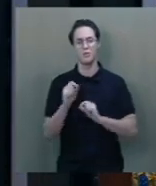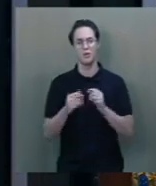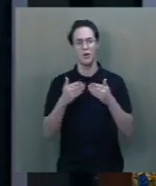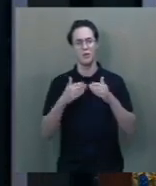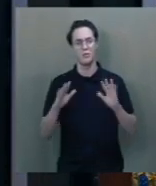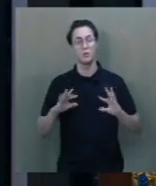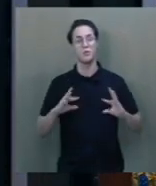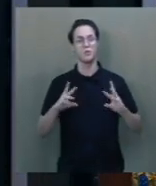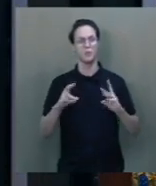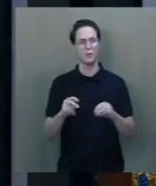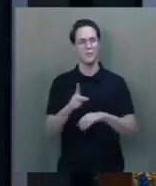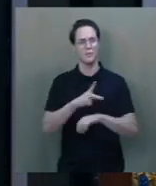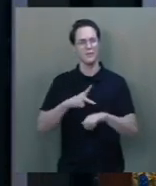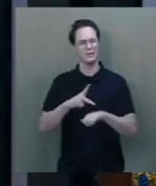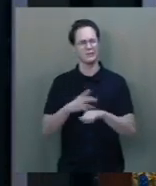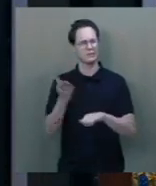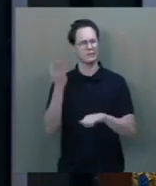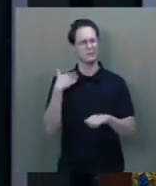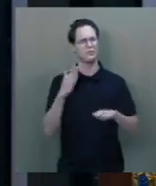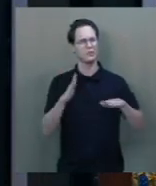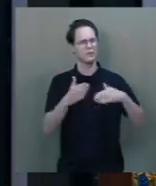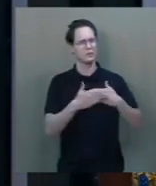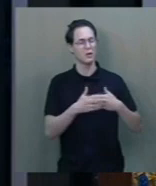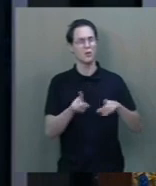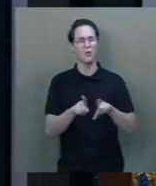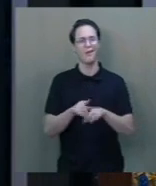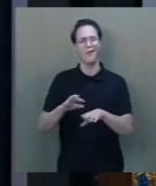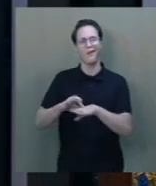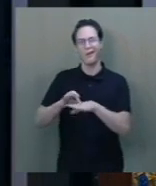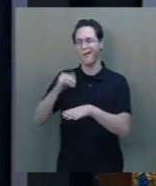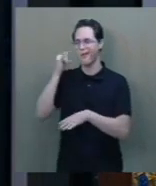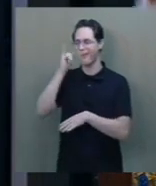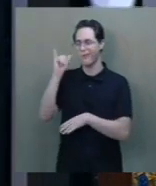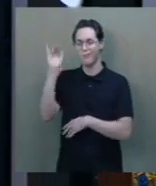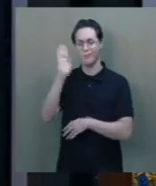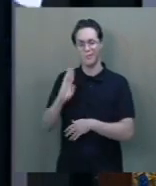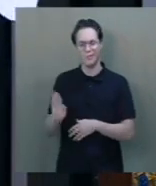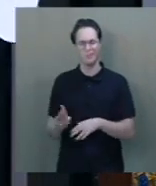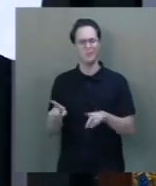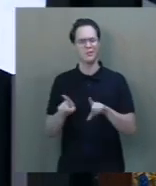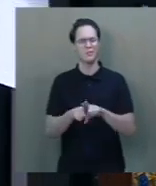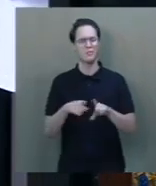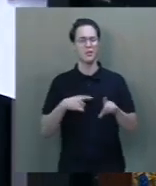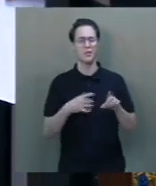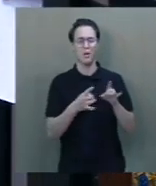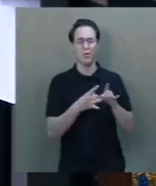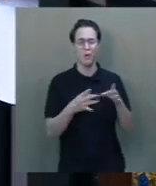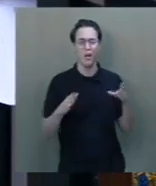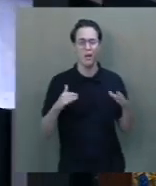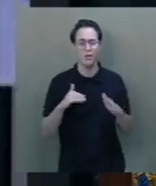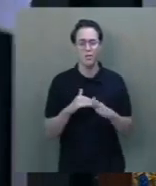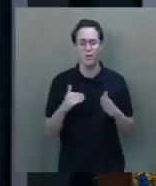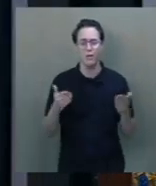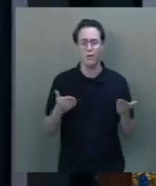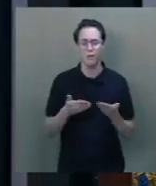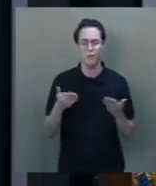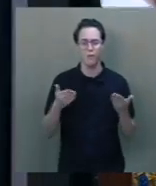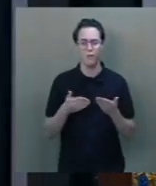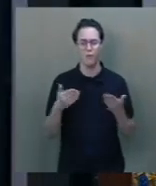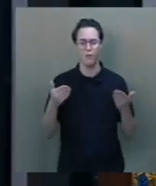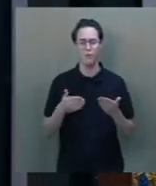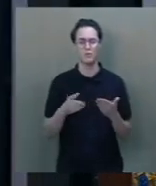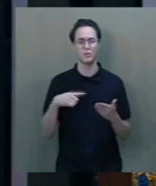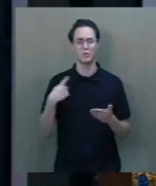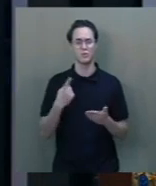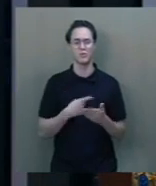os países que estavam fechados para a carne bovina brasileira. E a consequência está aqui até hoje.